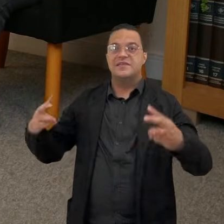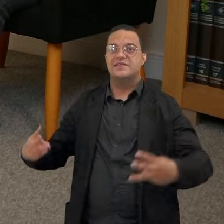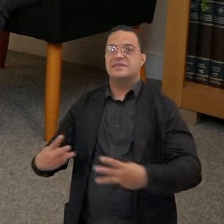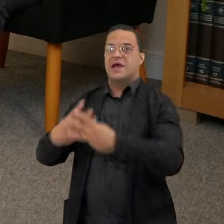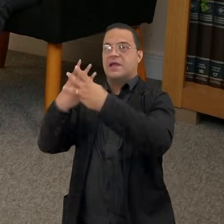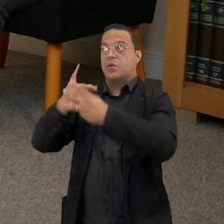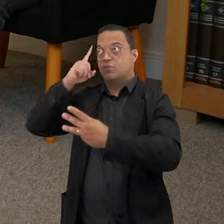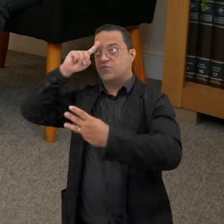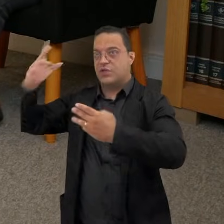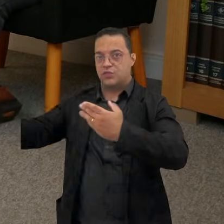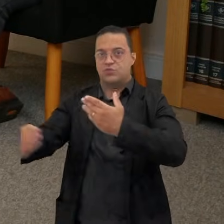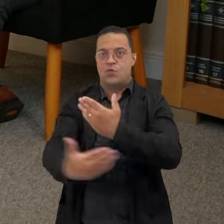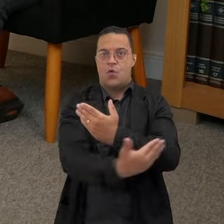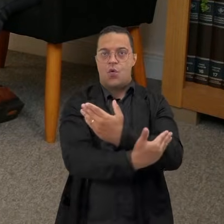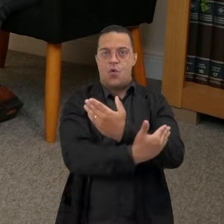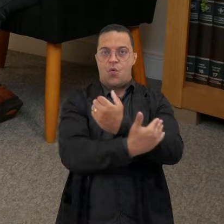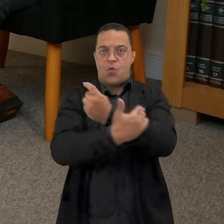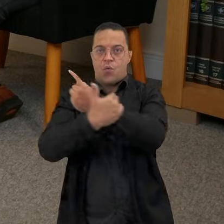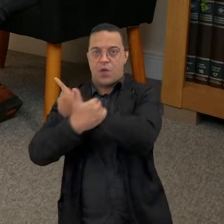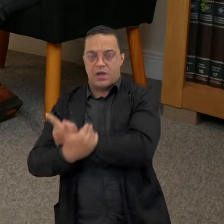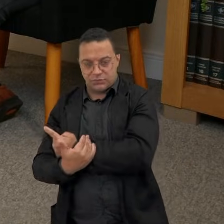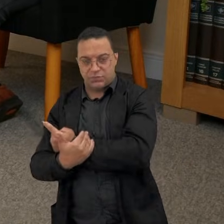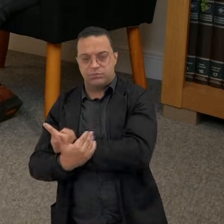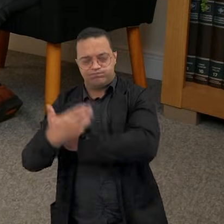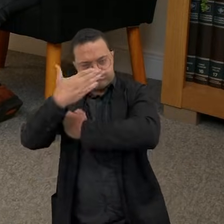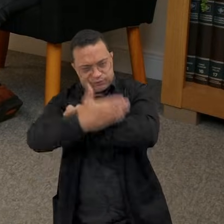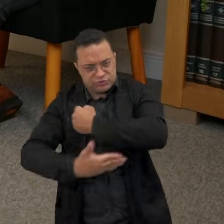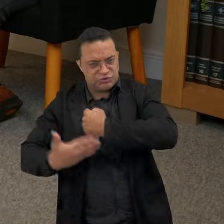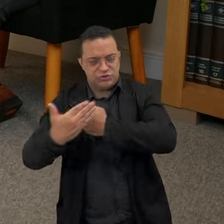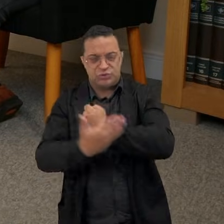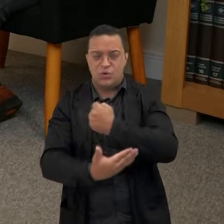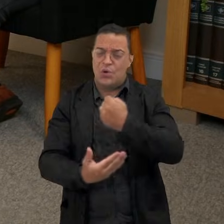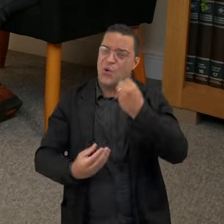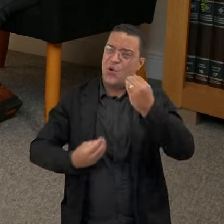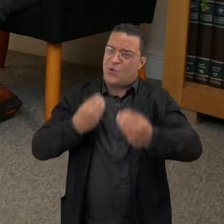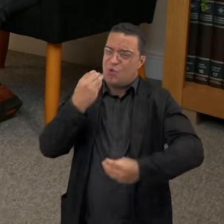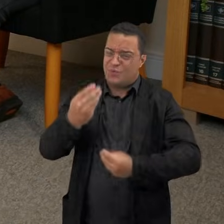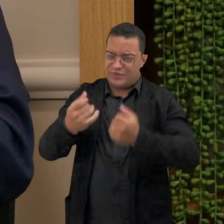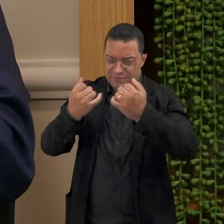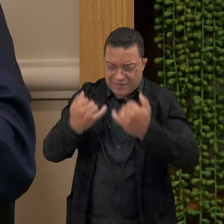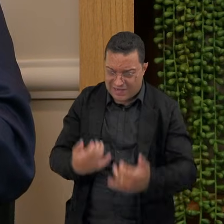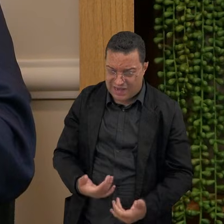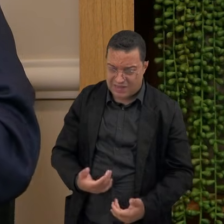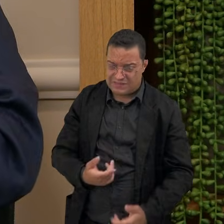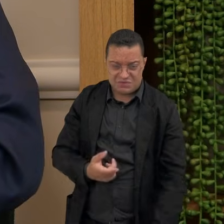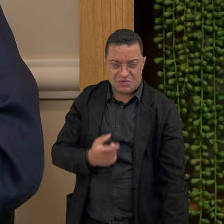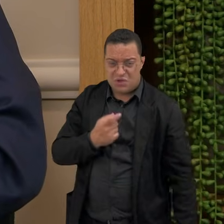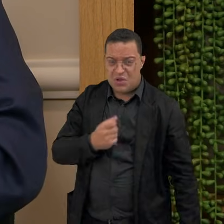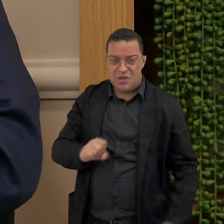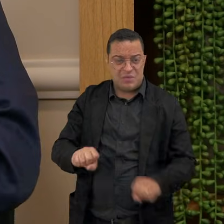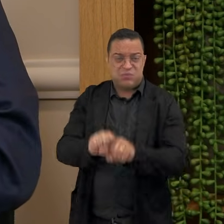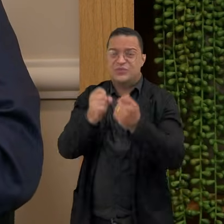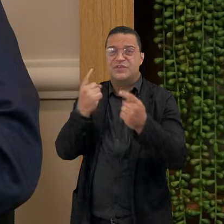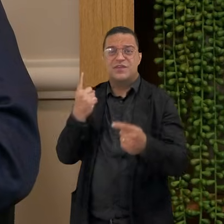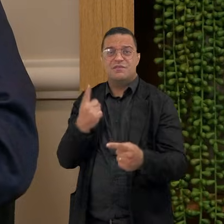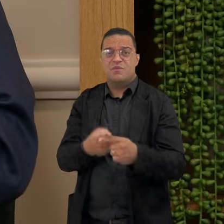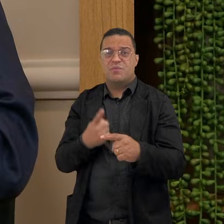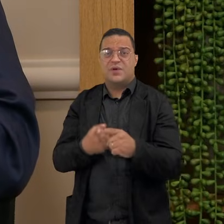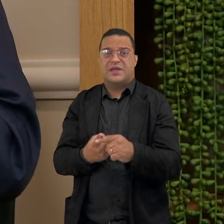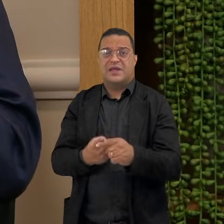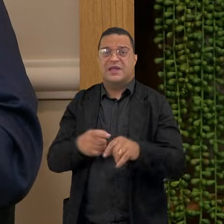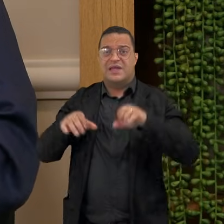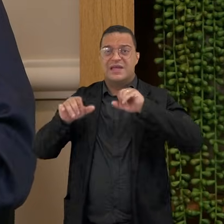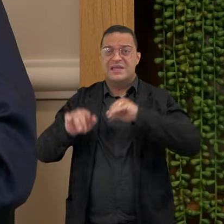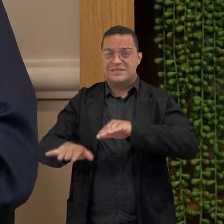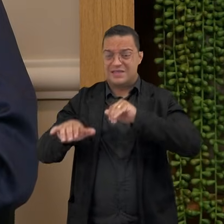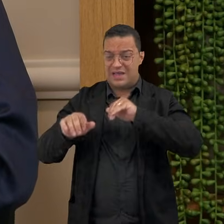Senhor concedeu. é inexplicável, né, pela quantidade de soldados, de aviões, né, a